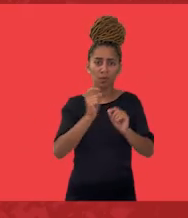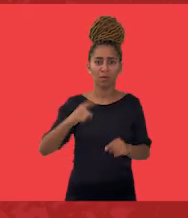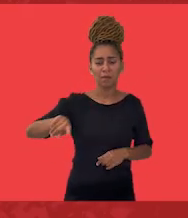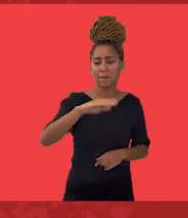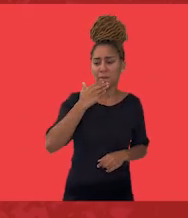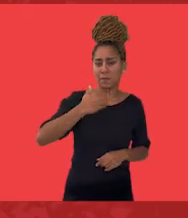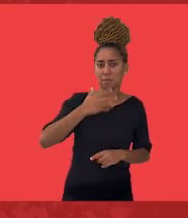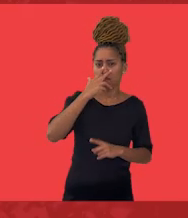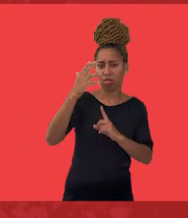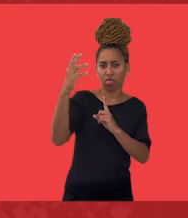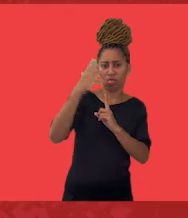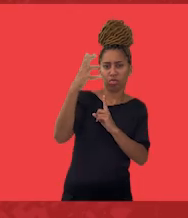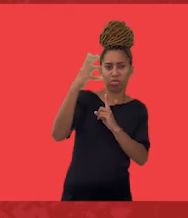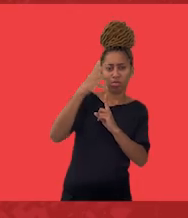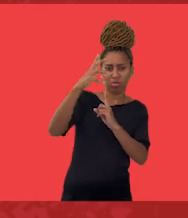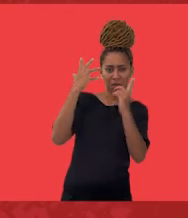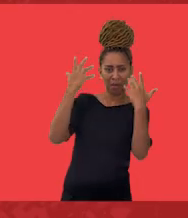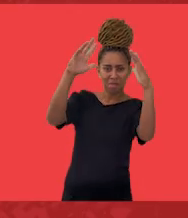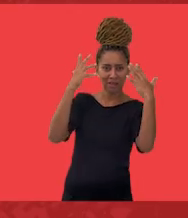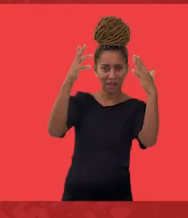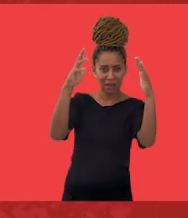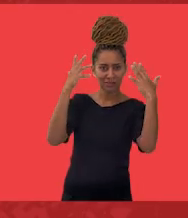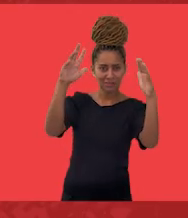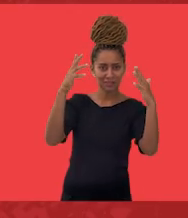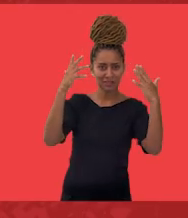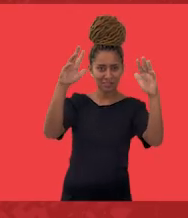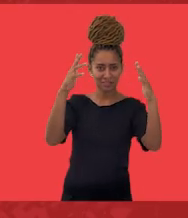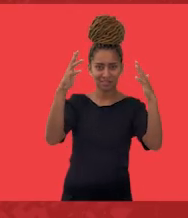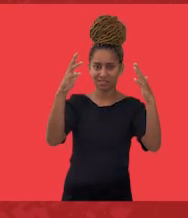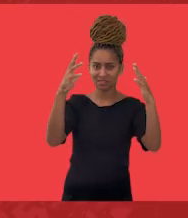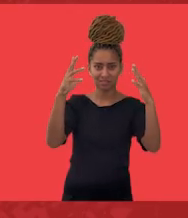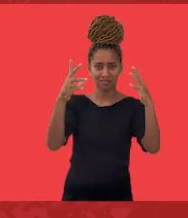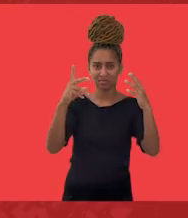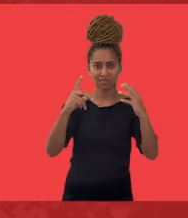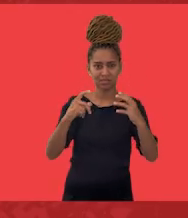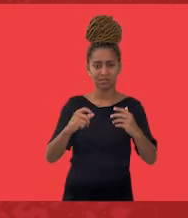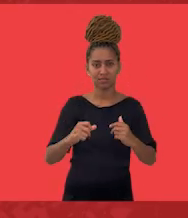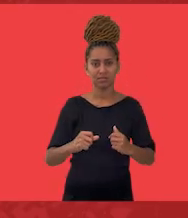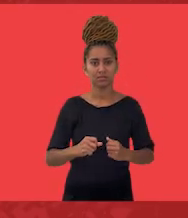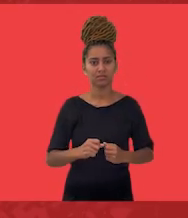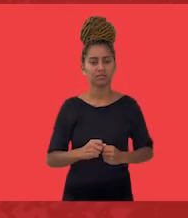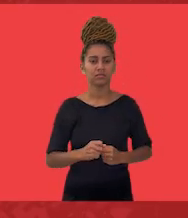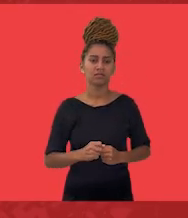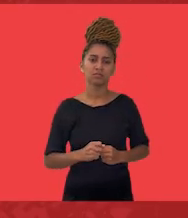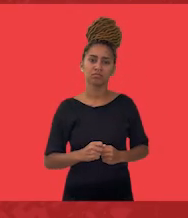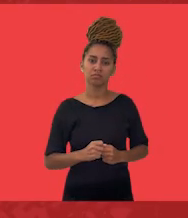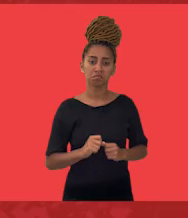ela, a farsante de batom magenta, carregando consigo o maior segredo de todos, o